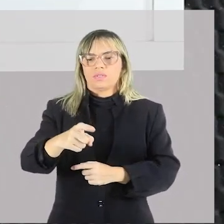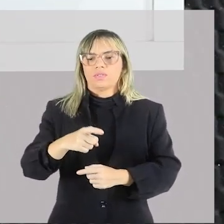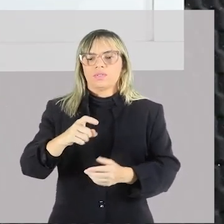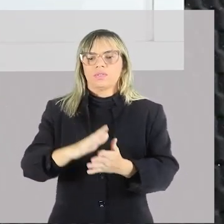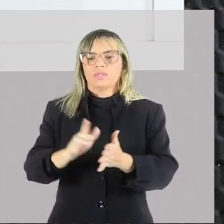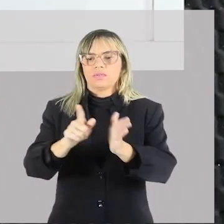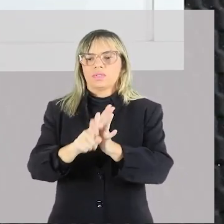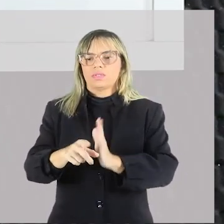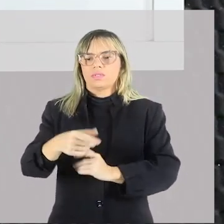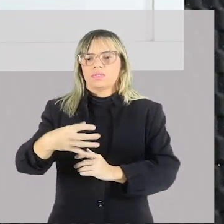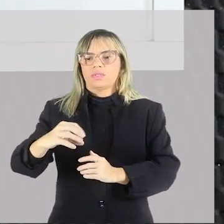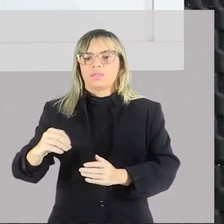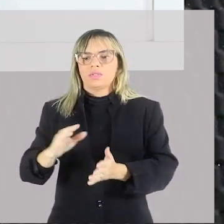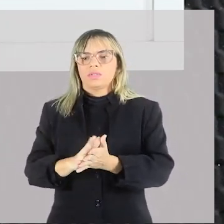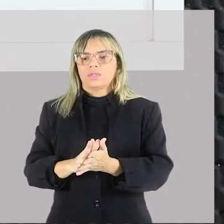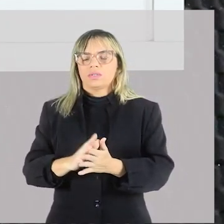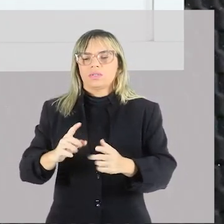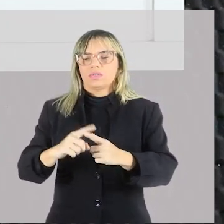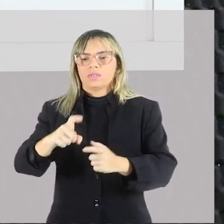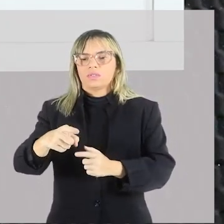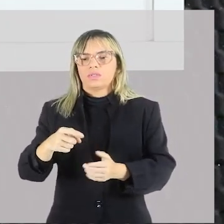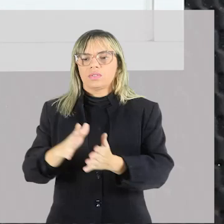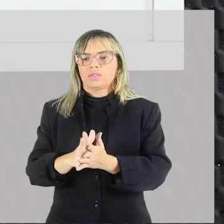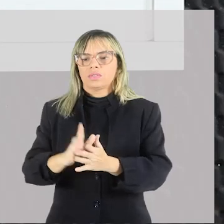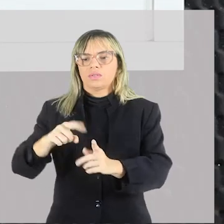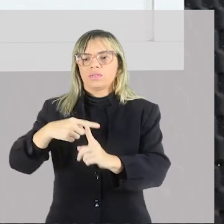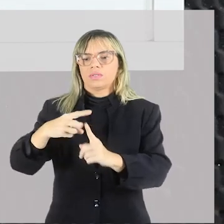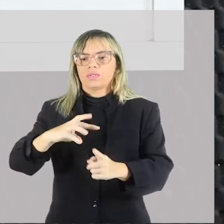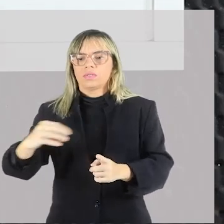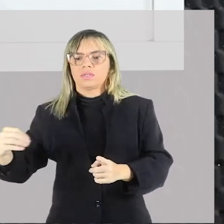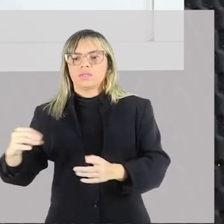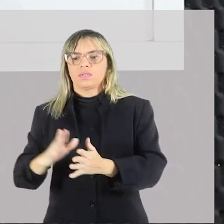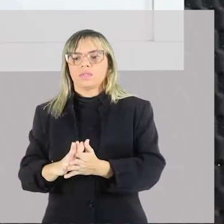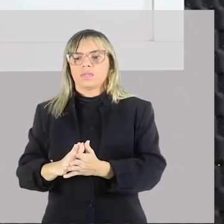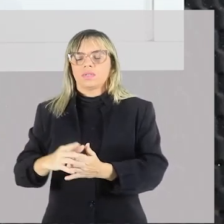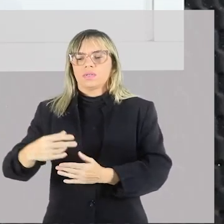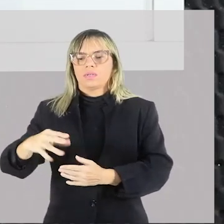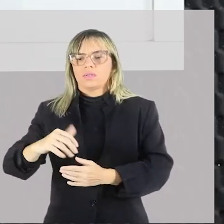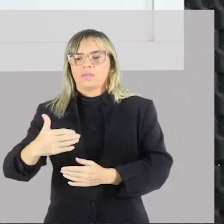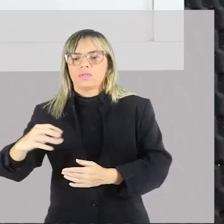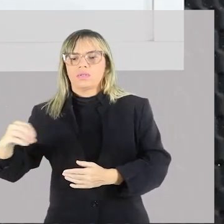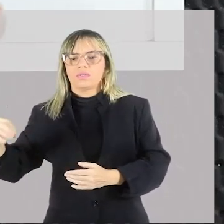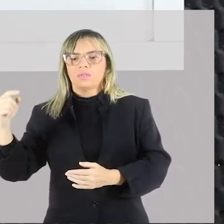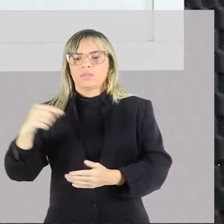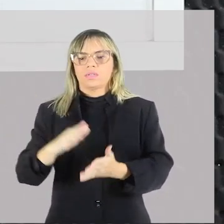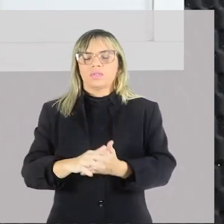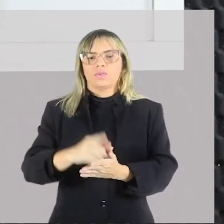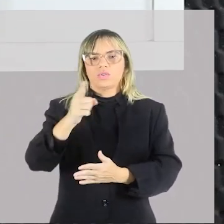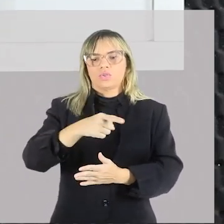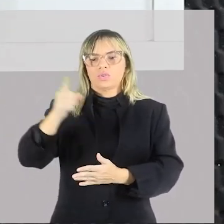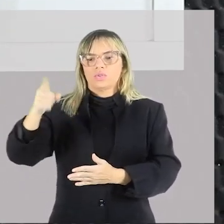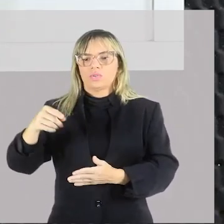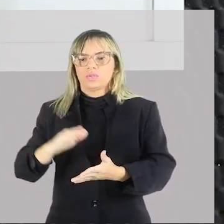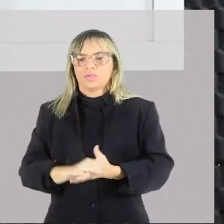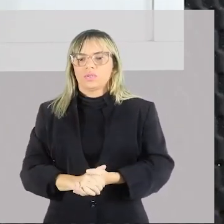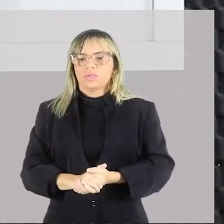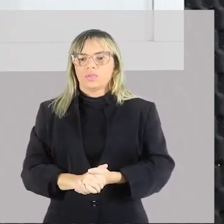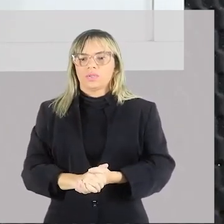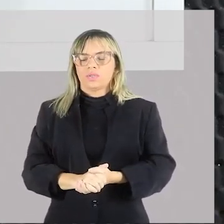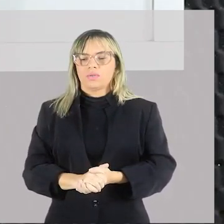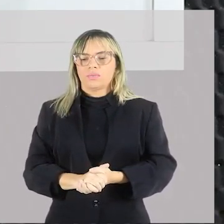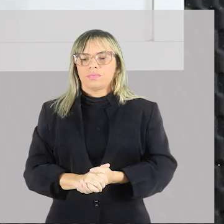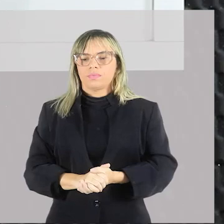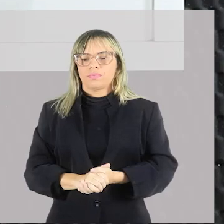posso cortar esse - X com + X não é isso posso somar 600 com 500 a 1 aqui vai dar 10000